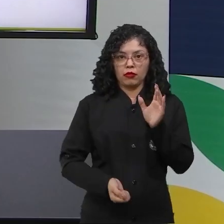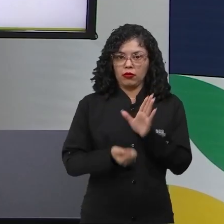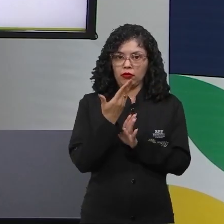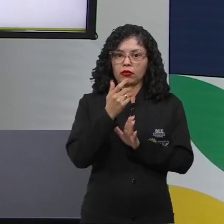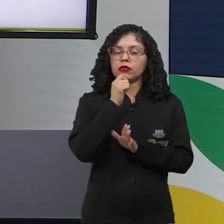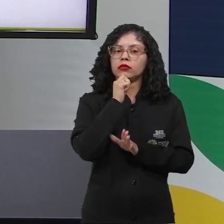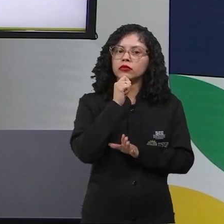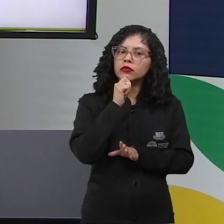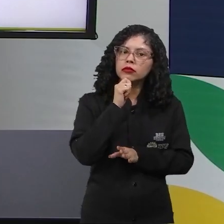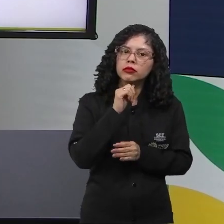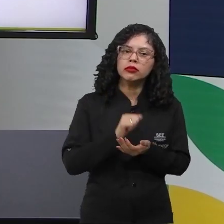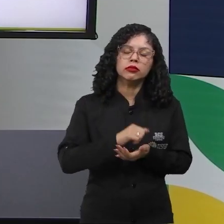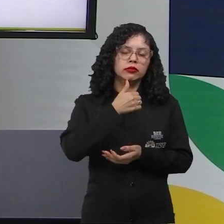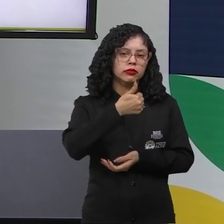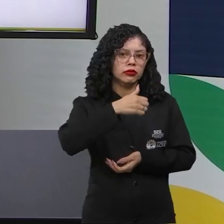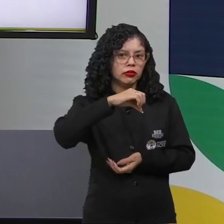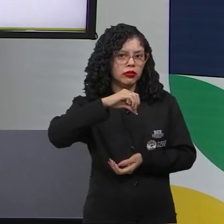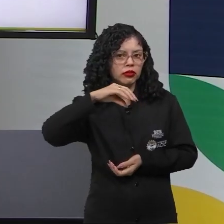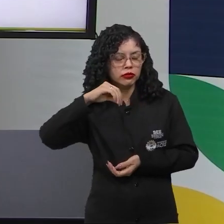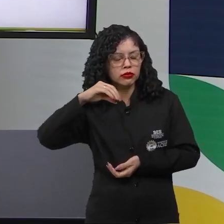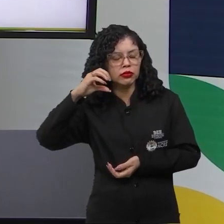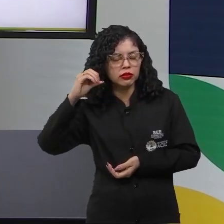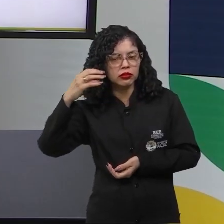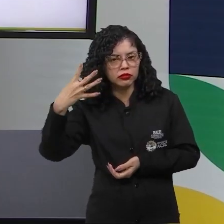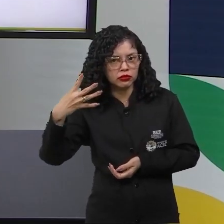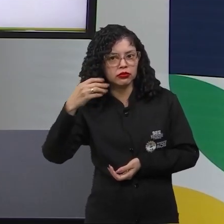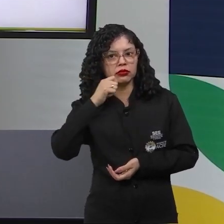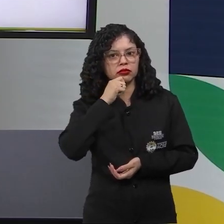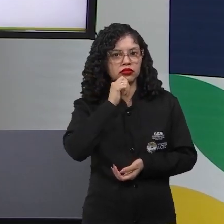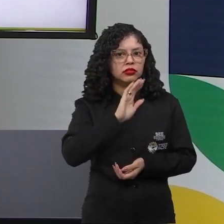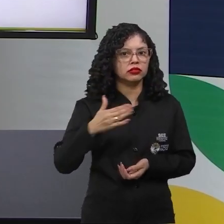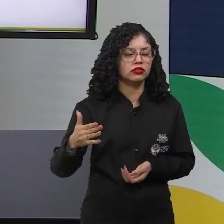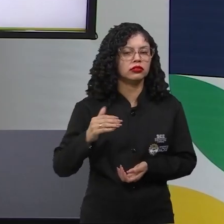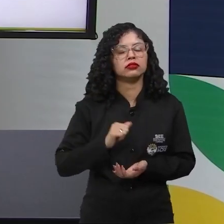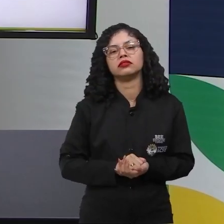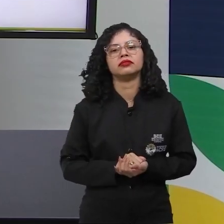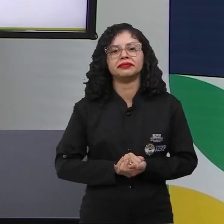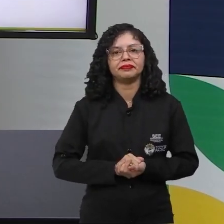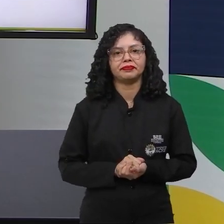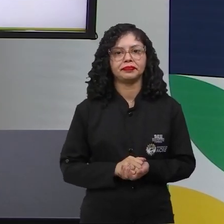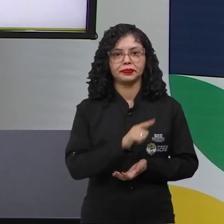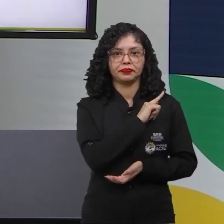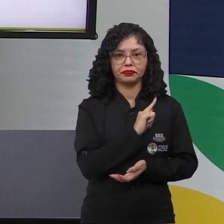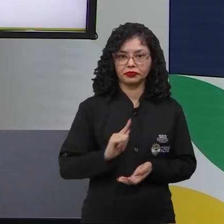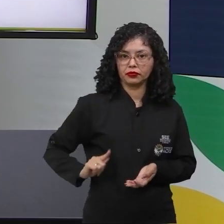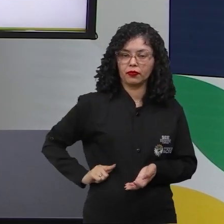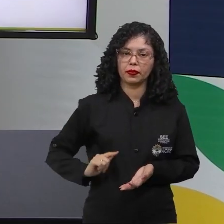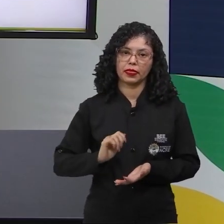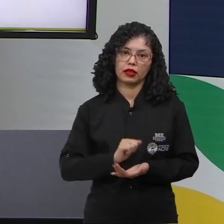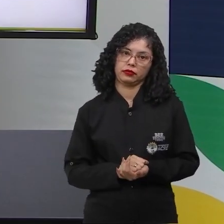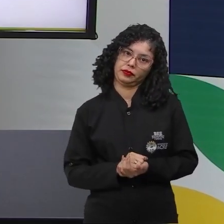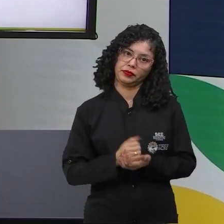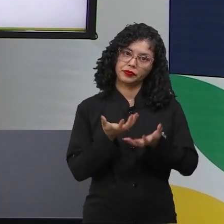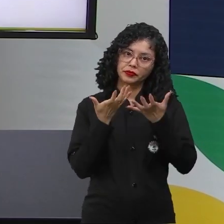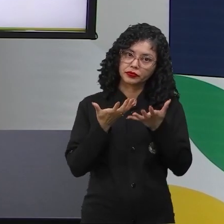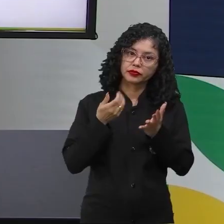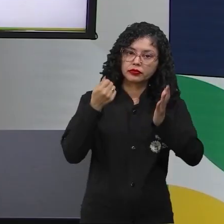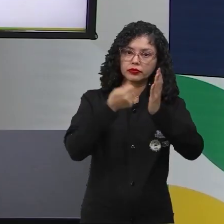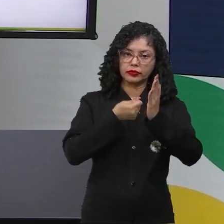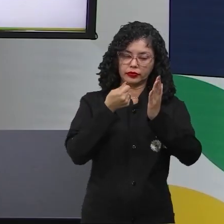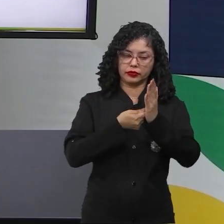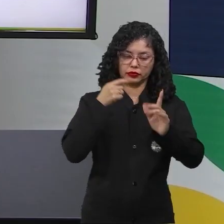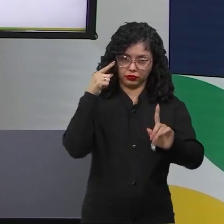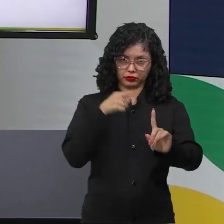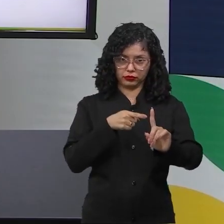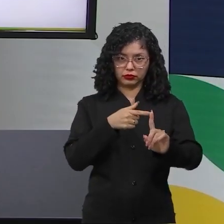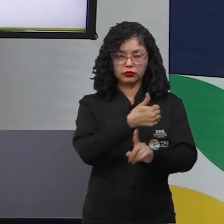surgiu, né, em 1904, quando o governo queria